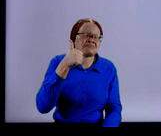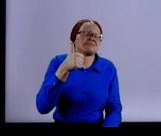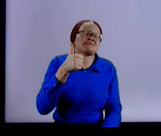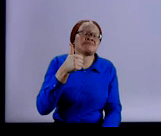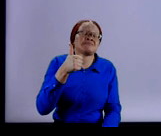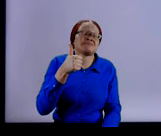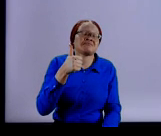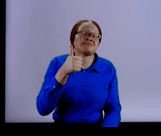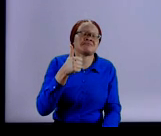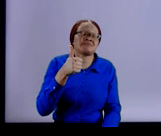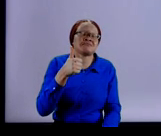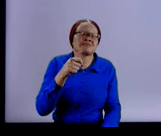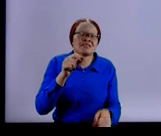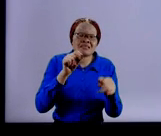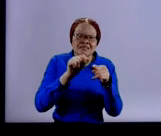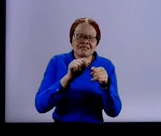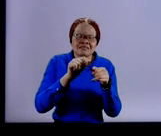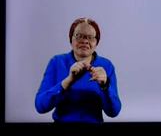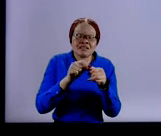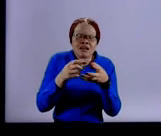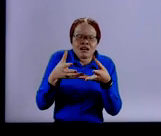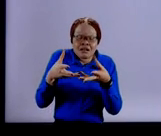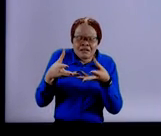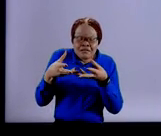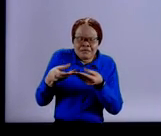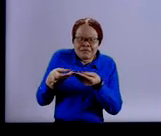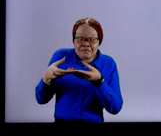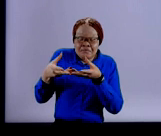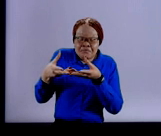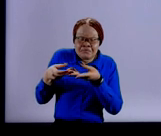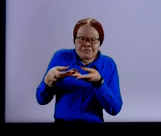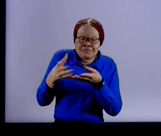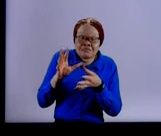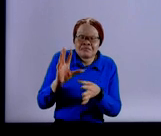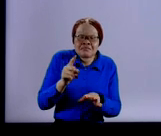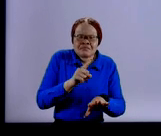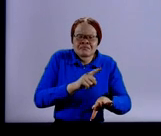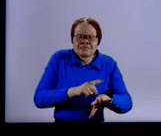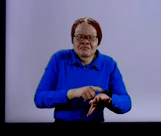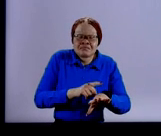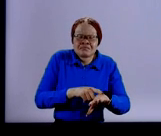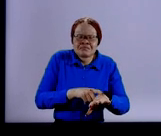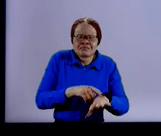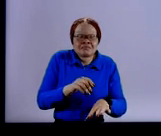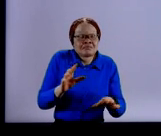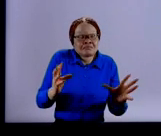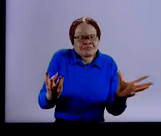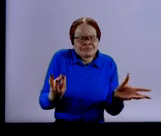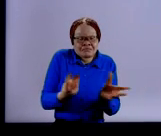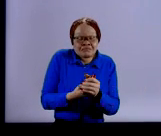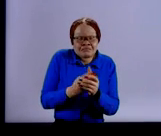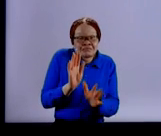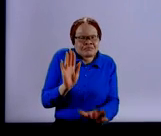um quê de fez uma cama temos uma uns tempos com